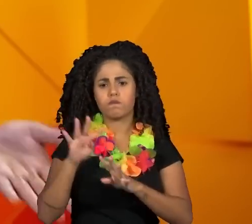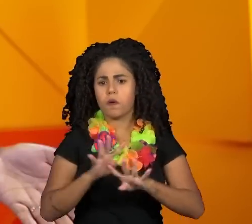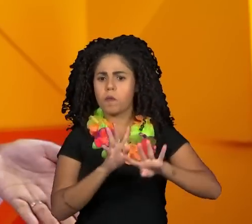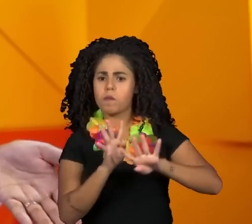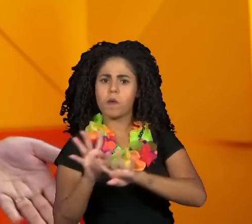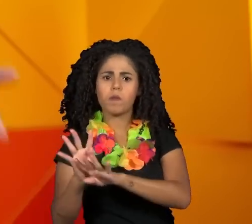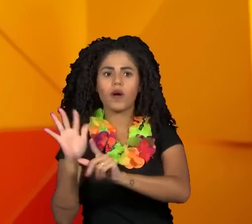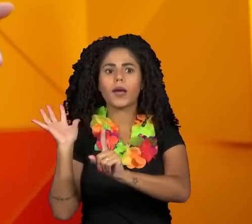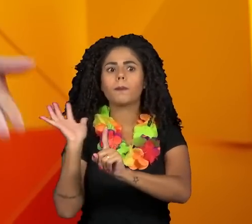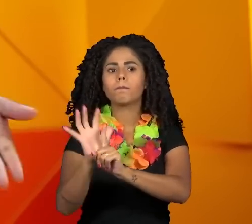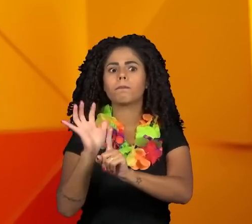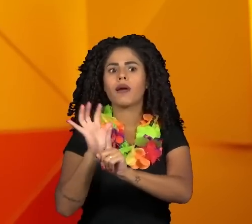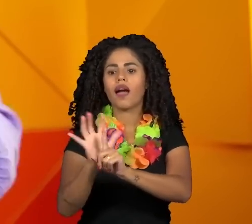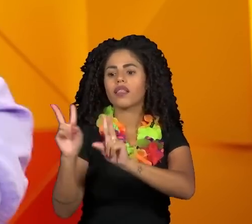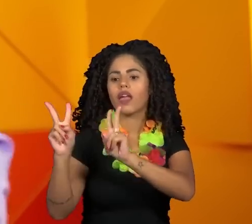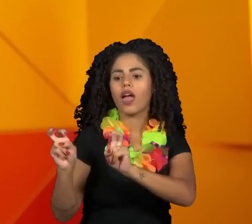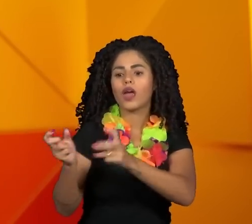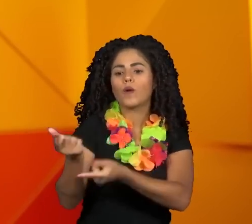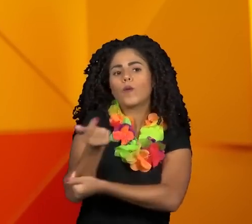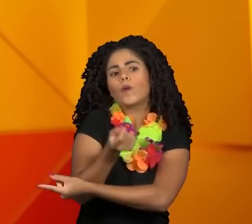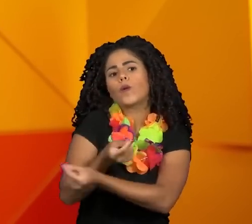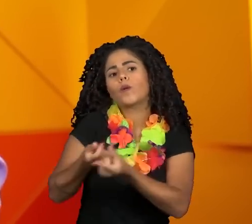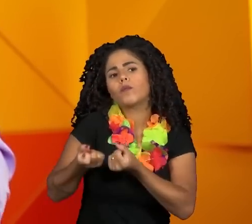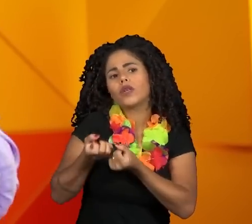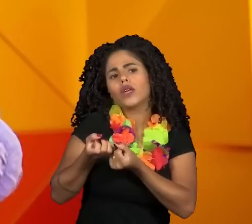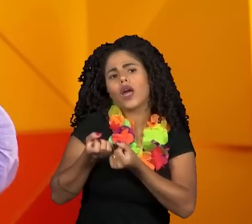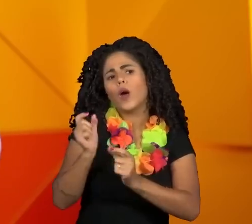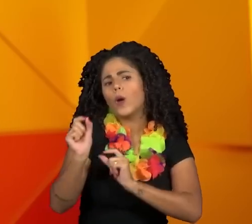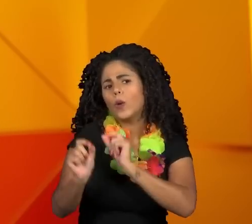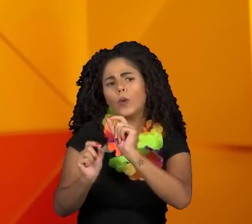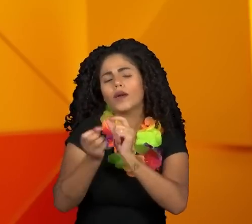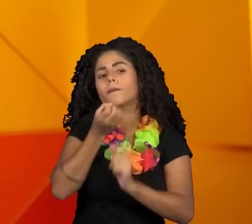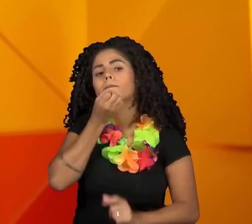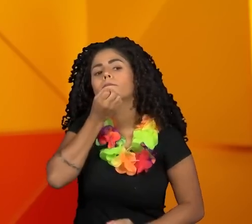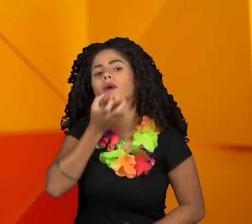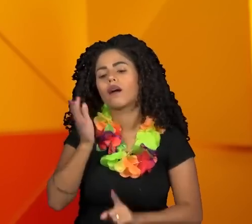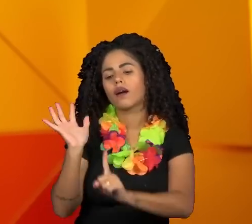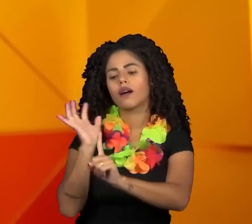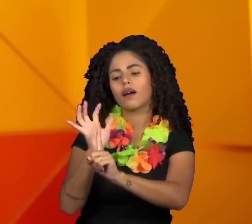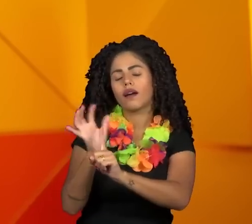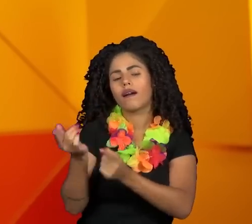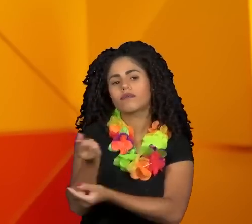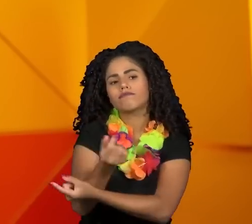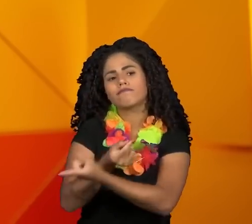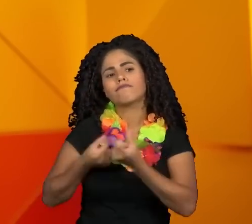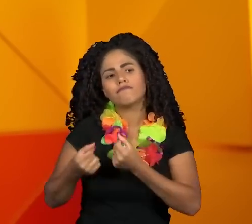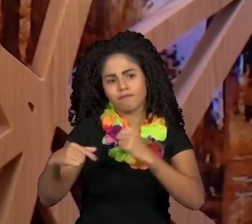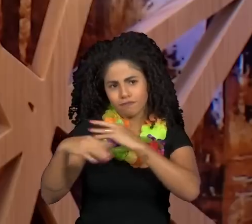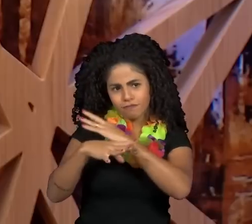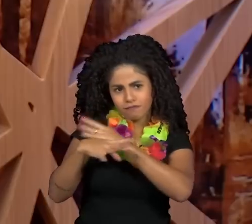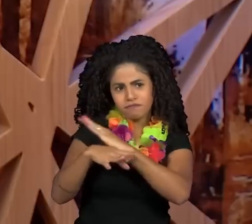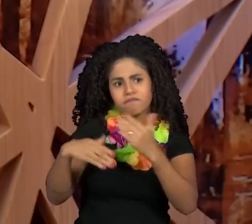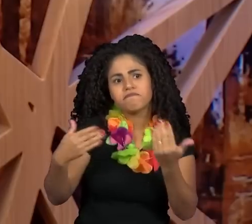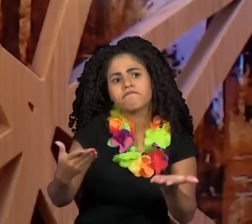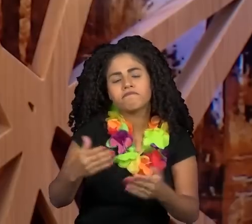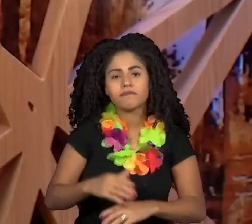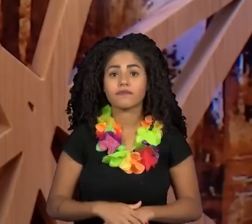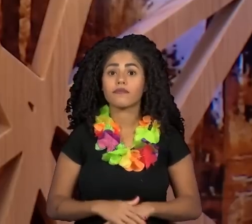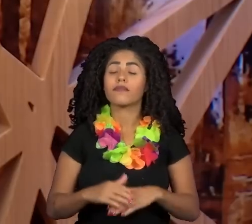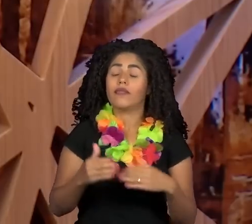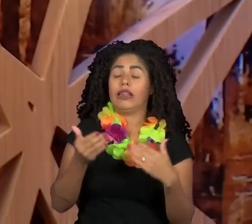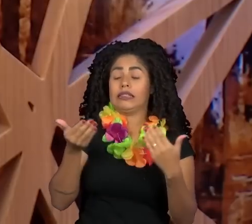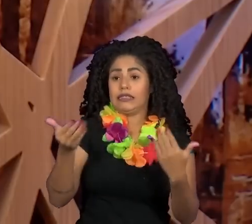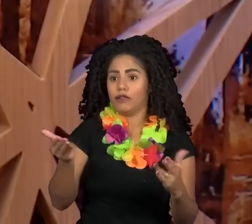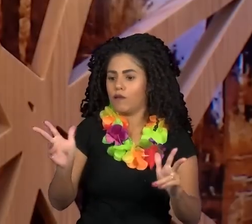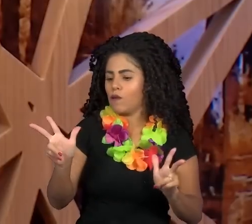na economia. O que a gente pode ressaltar que traz de impacto para a economia dessa cidade? Eu digo que o carnaval,